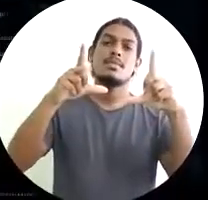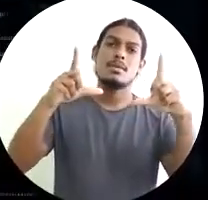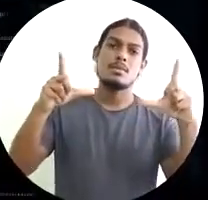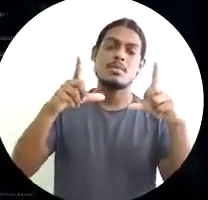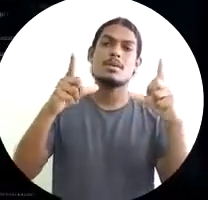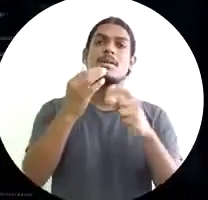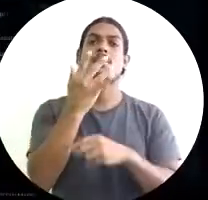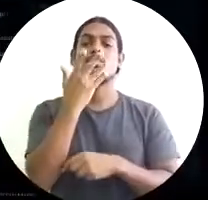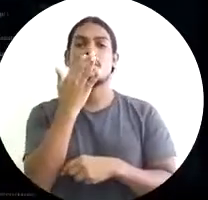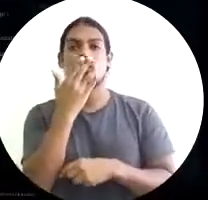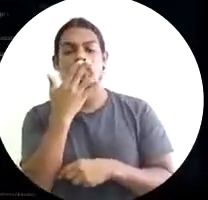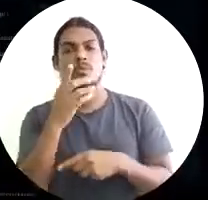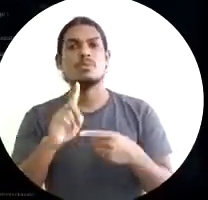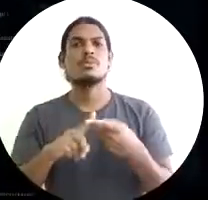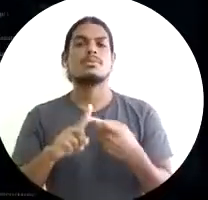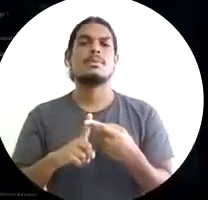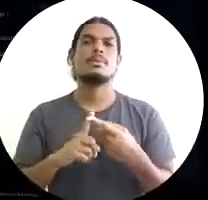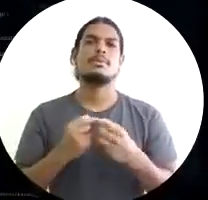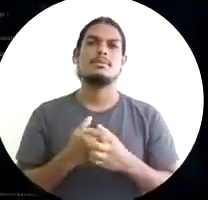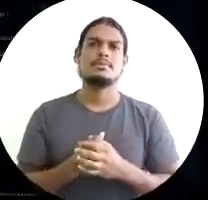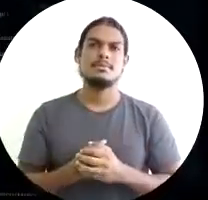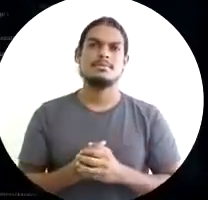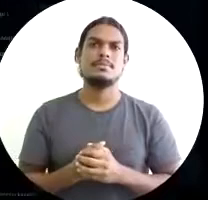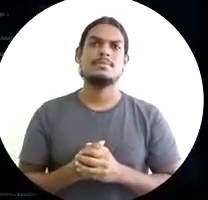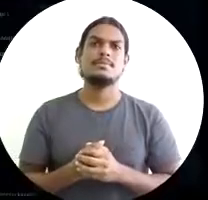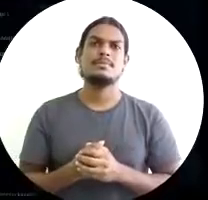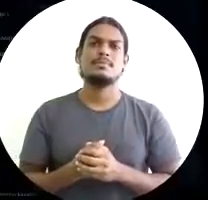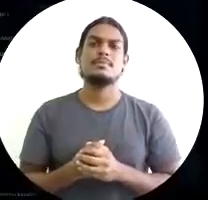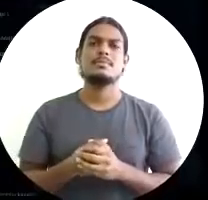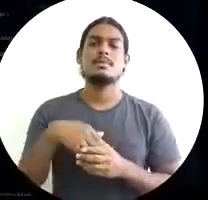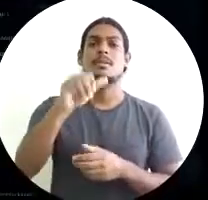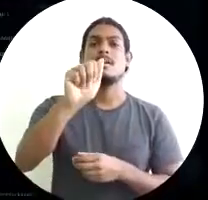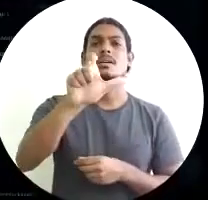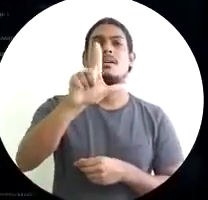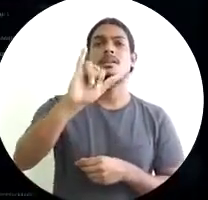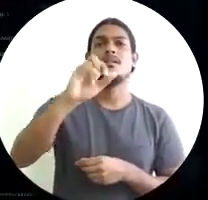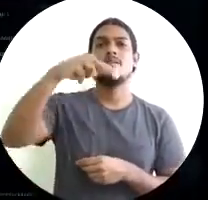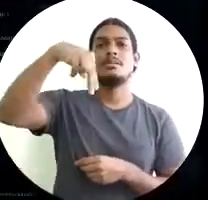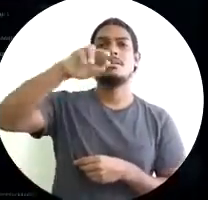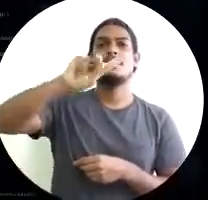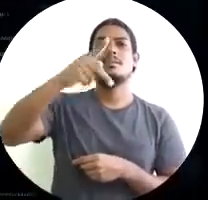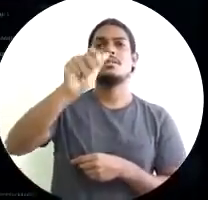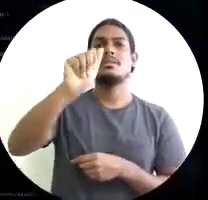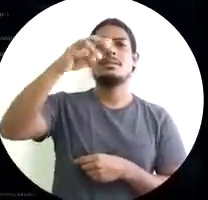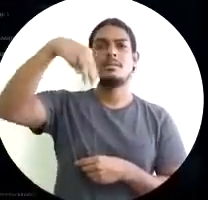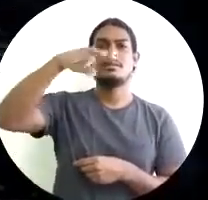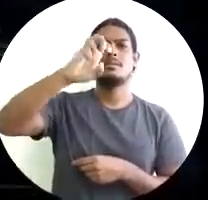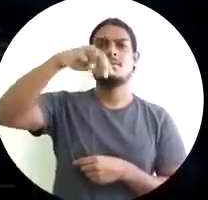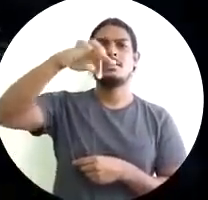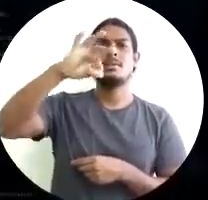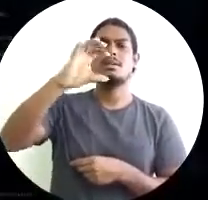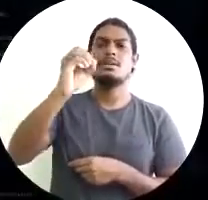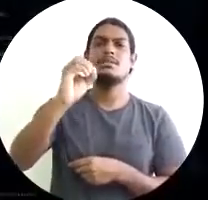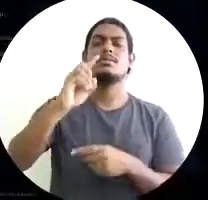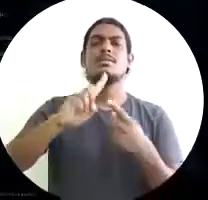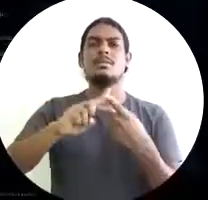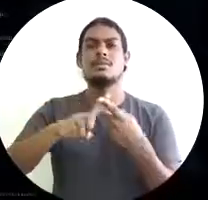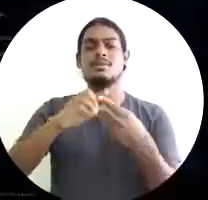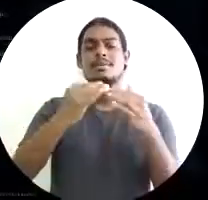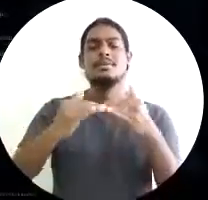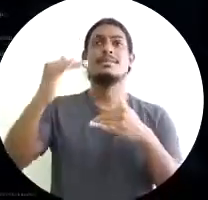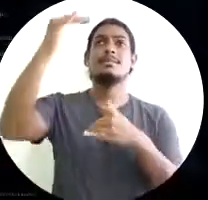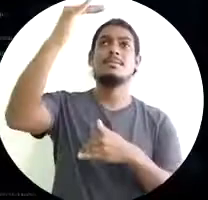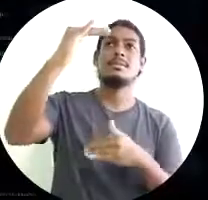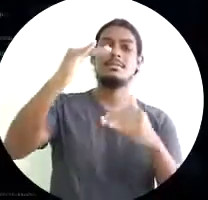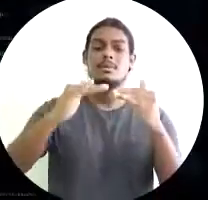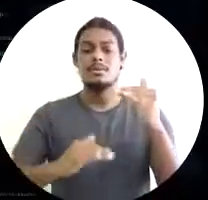a cor da fonte, se ela está o alinhamento à esquerda, à direita, centralizado, se está acima, se está